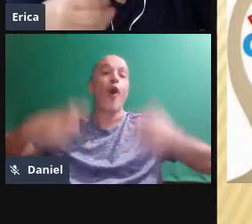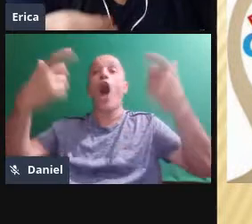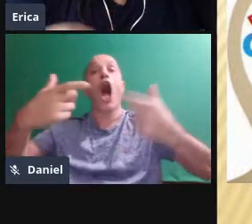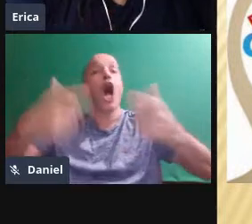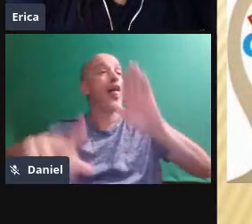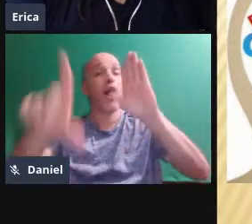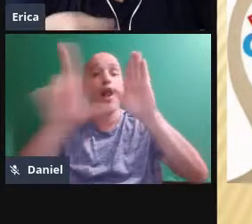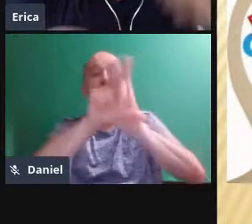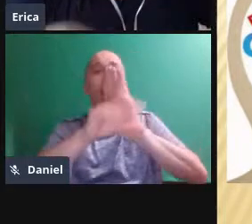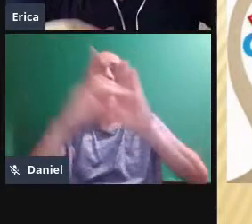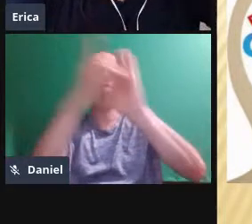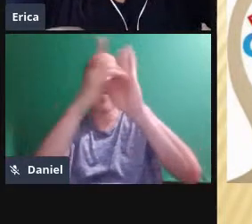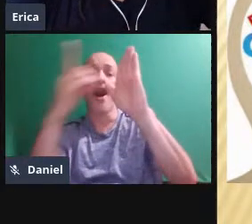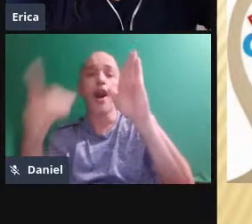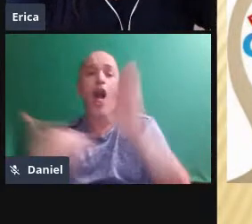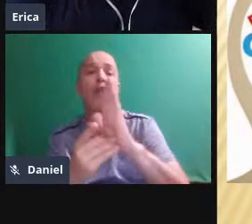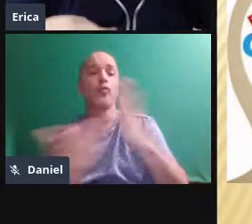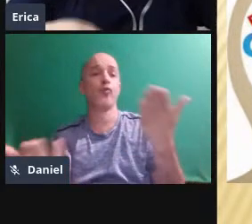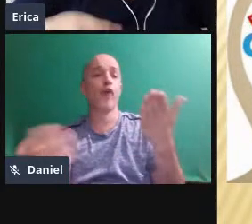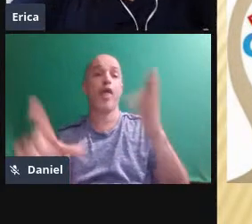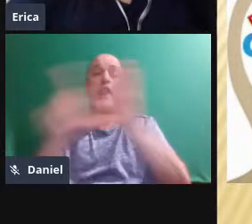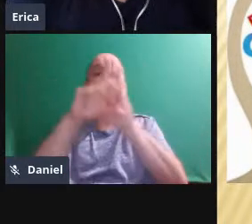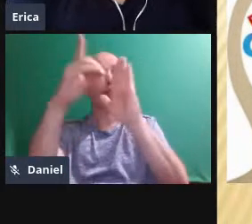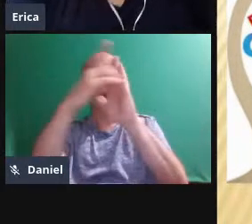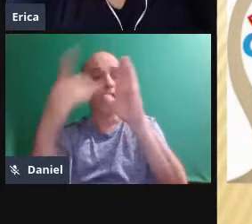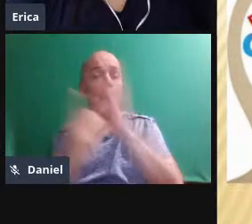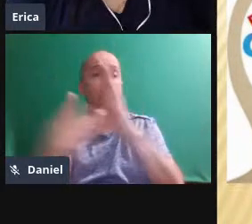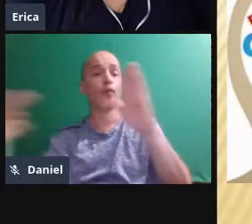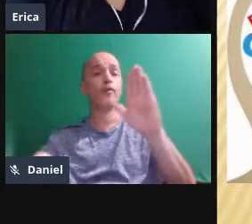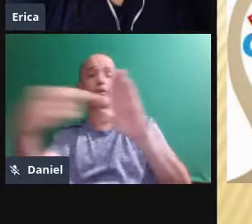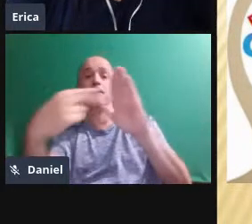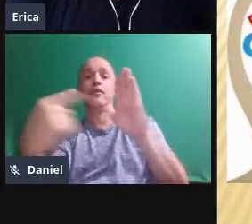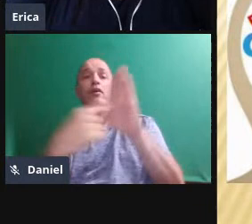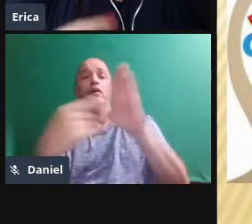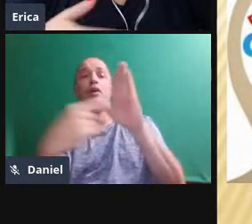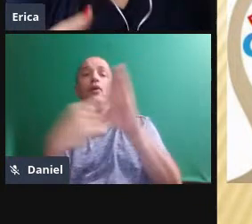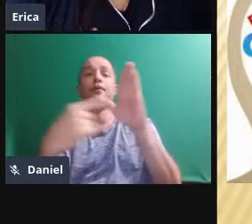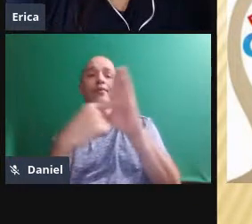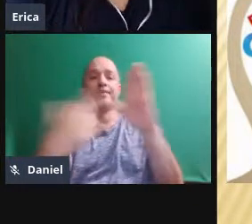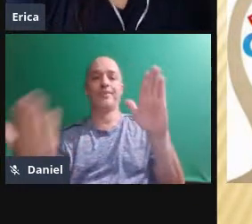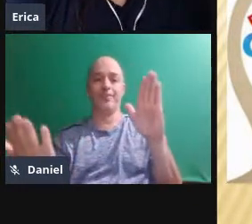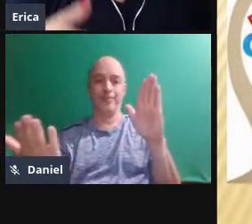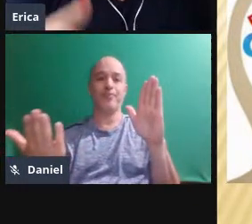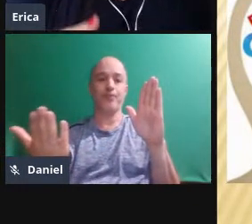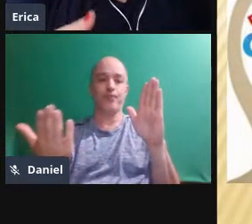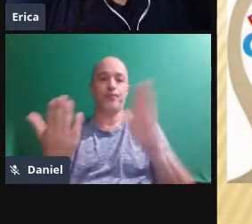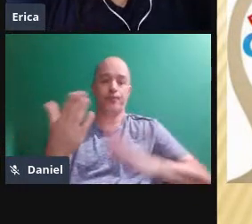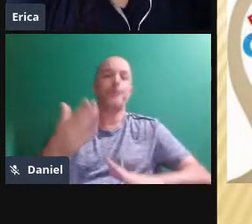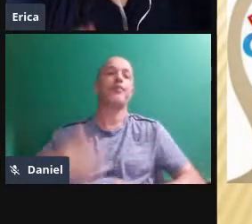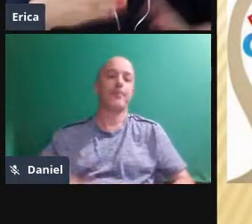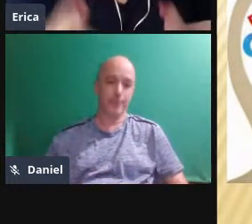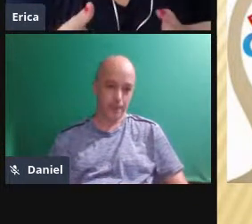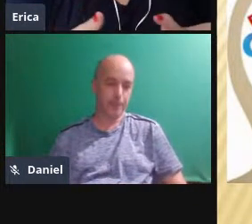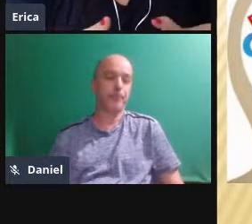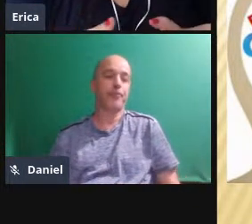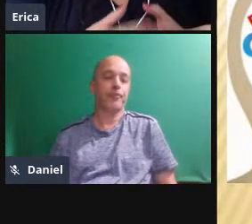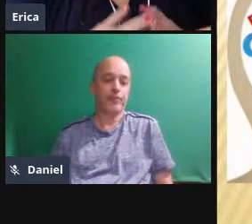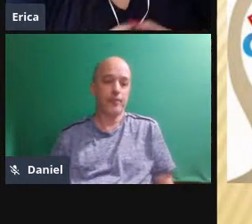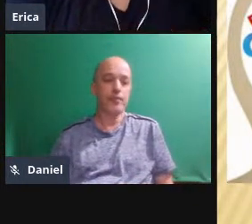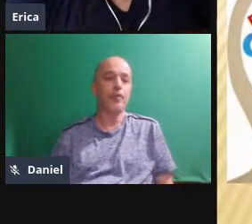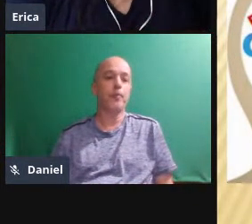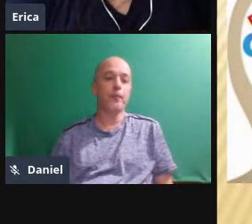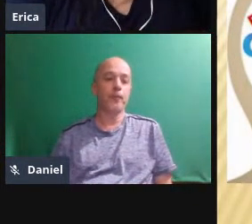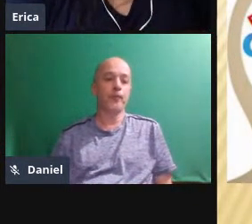falta o conhecimento e reconhecimento da Libras enquanto língua. Nós temos um decreto, nós temos uma lei que